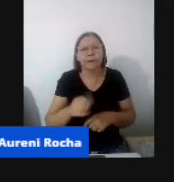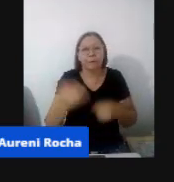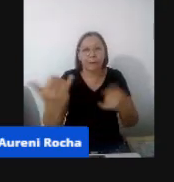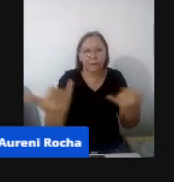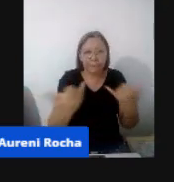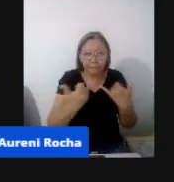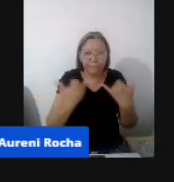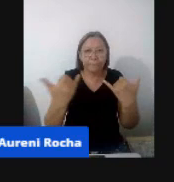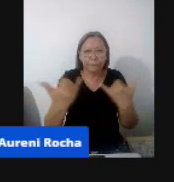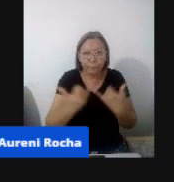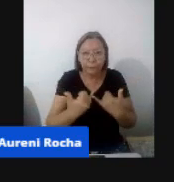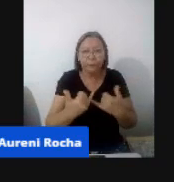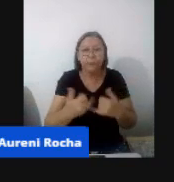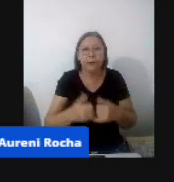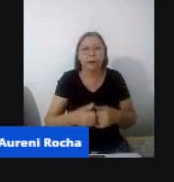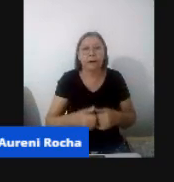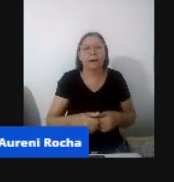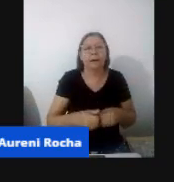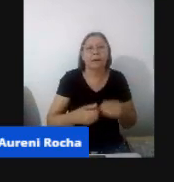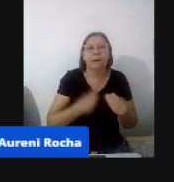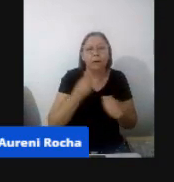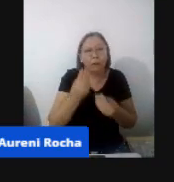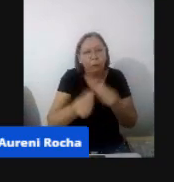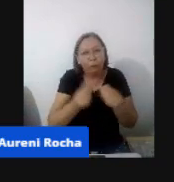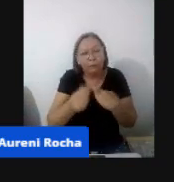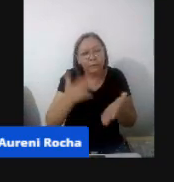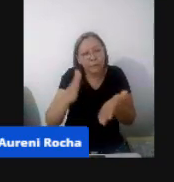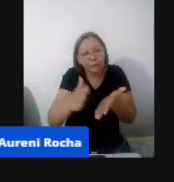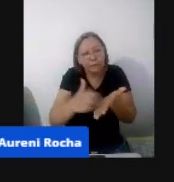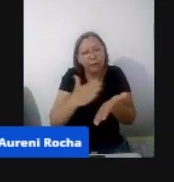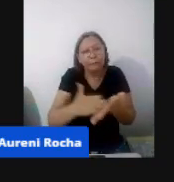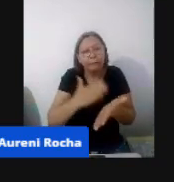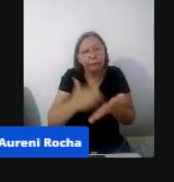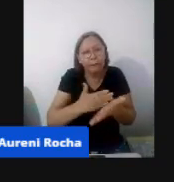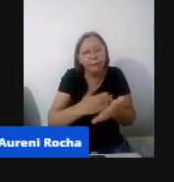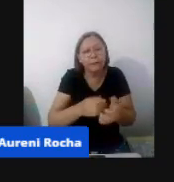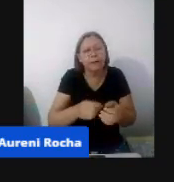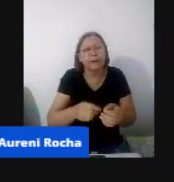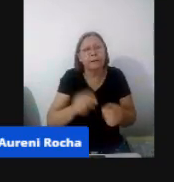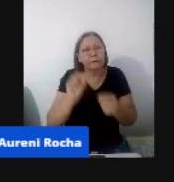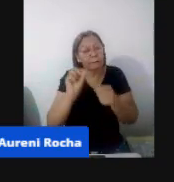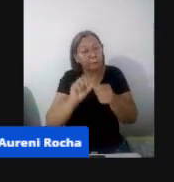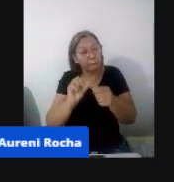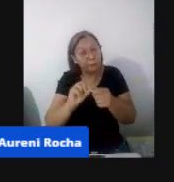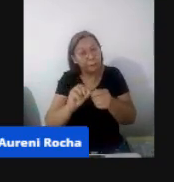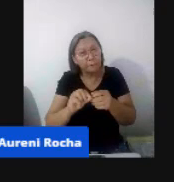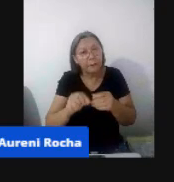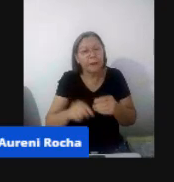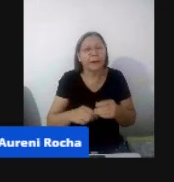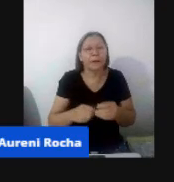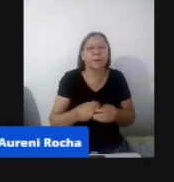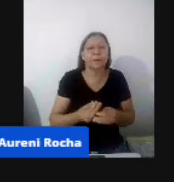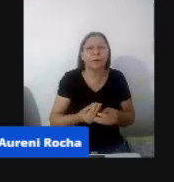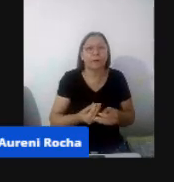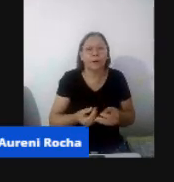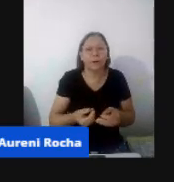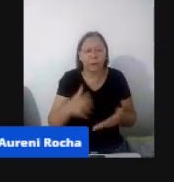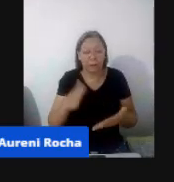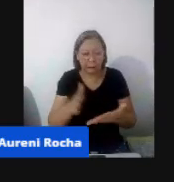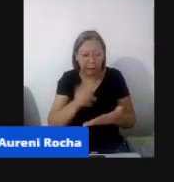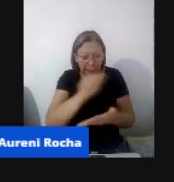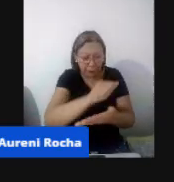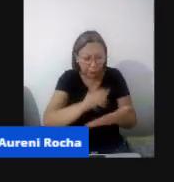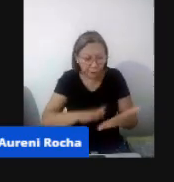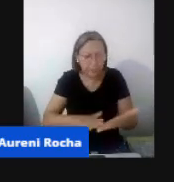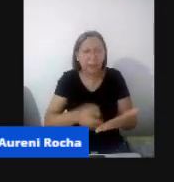eles imaginam que os cadernos devem ser construídos, de nos alertar sobre alguma atividade que na forma de olhar